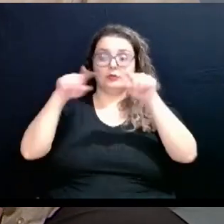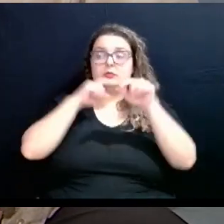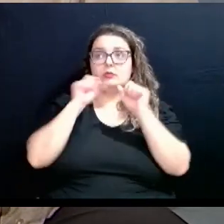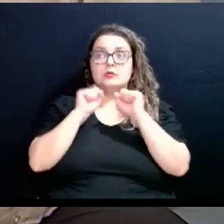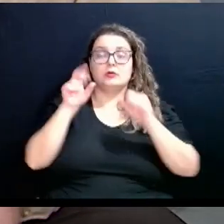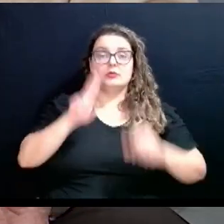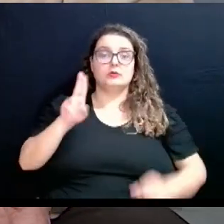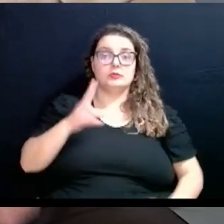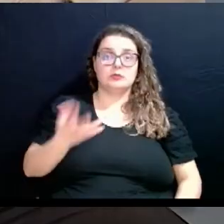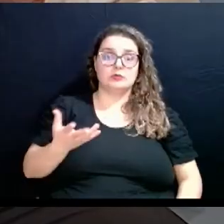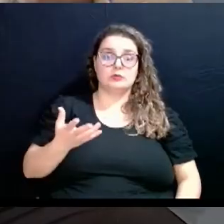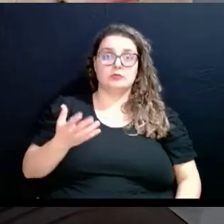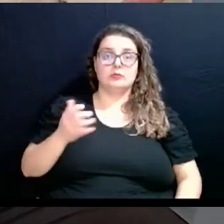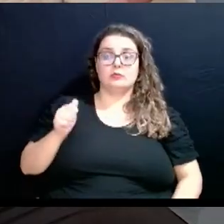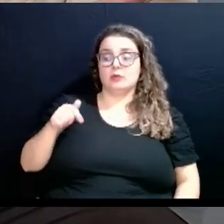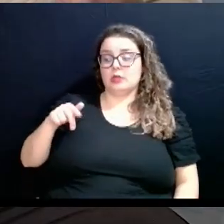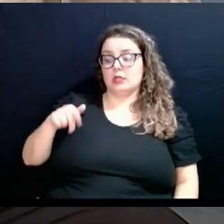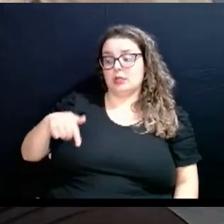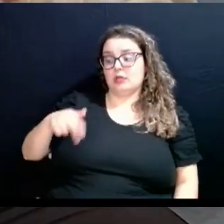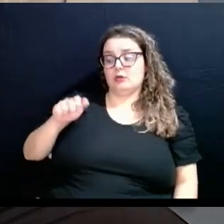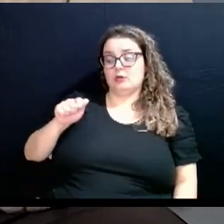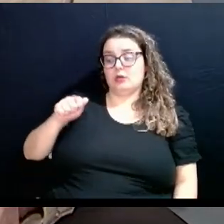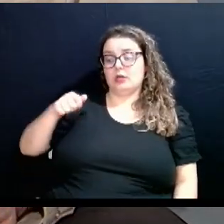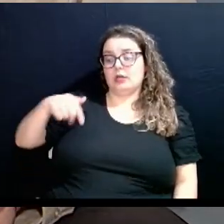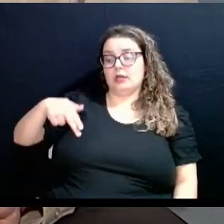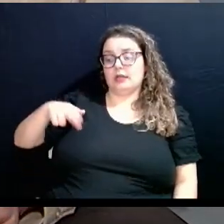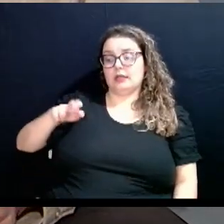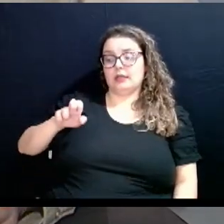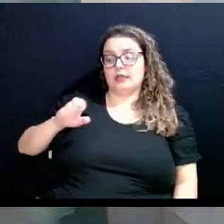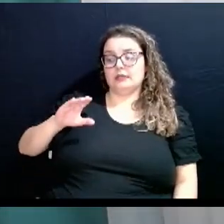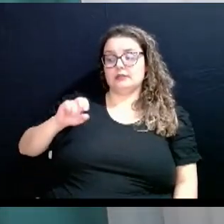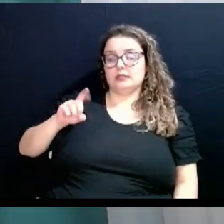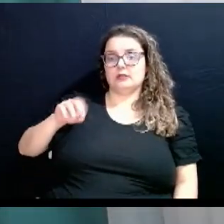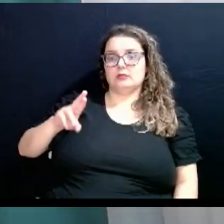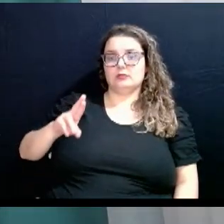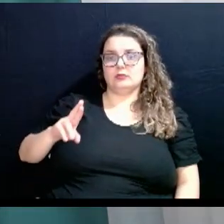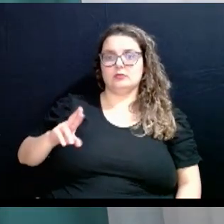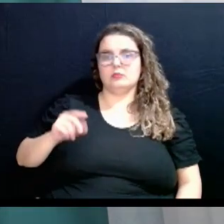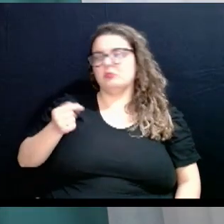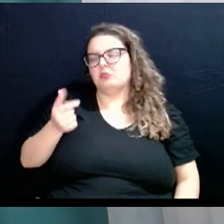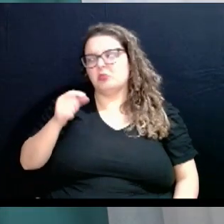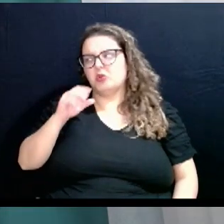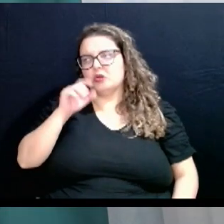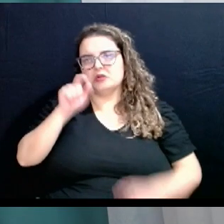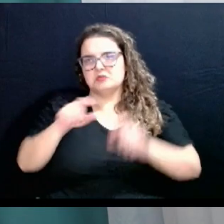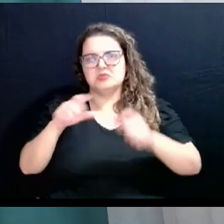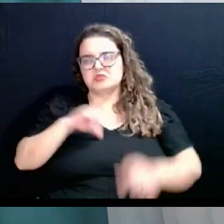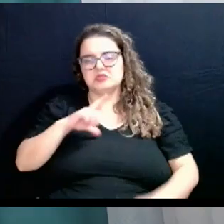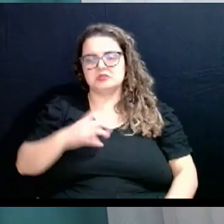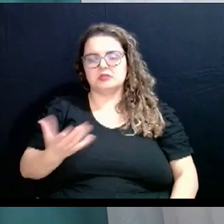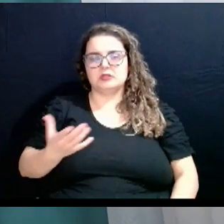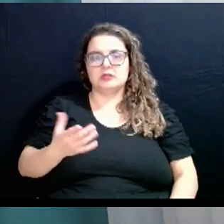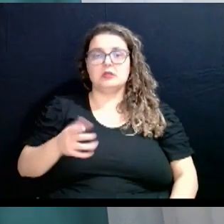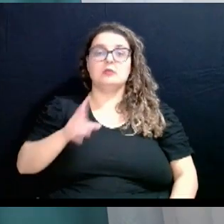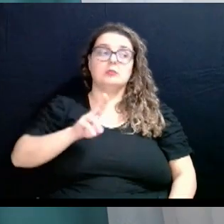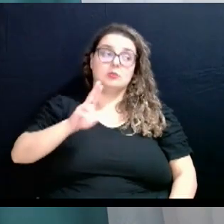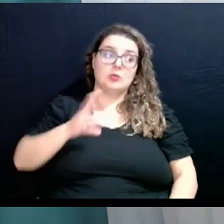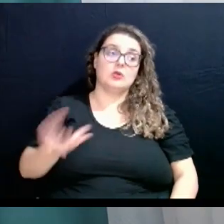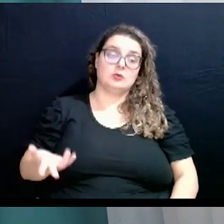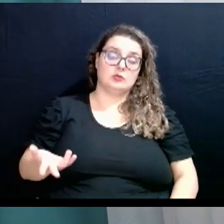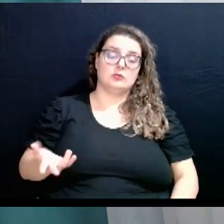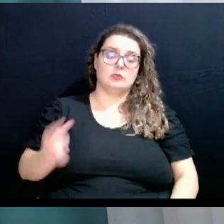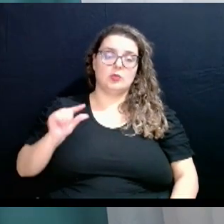do ar-condicionado, se você for usar um aquecedor, o ar quente do ar-condicionado, muito pouca gente tem. Eu, pessoalmente, não tenho. Não acho muito